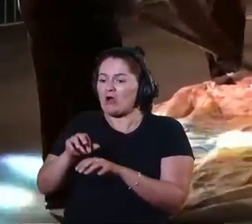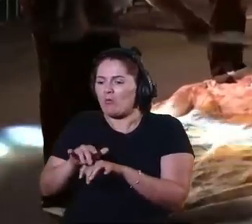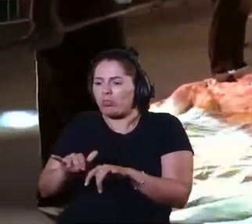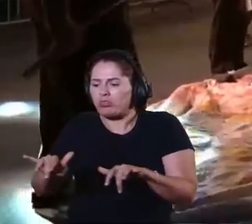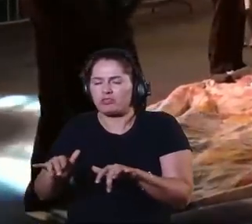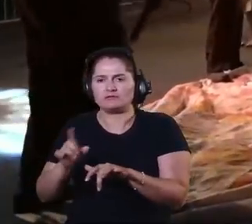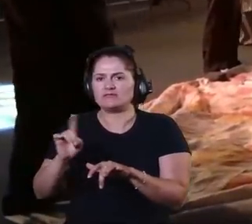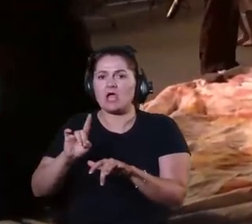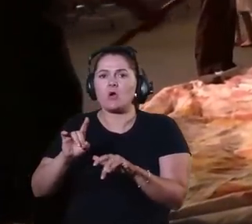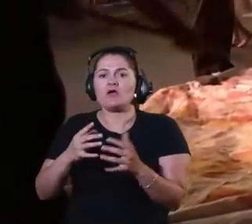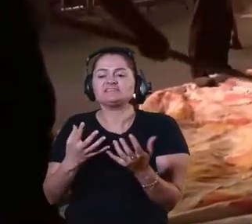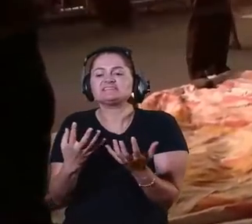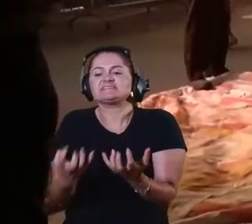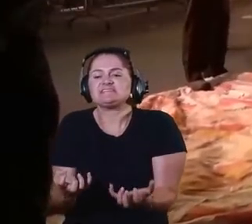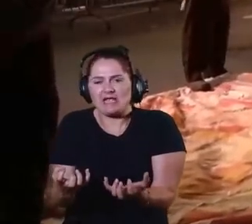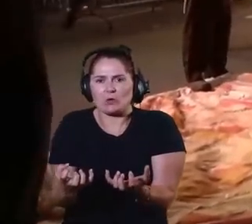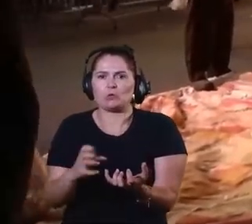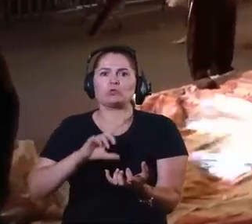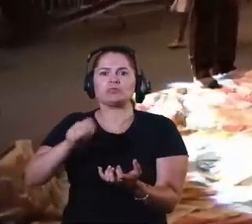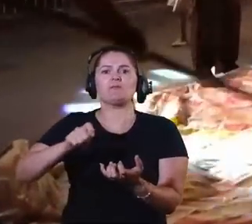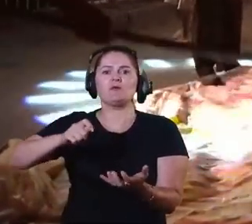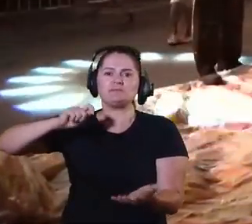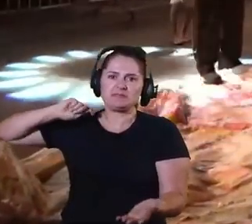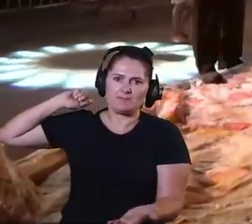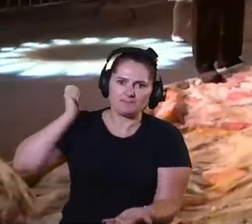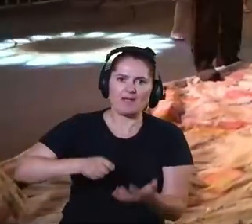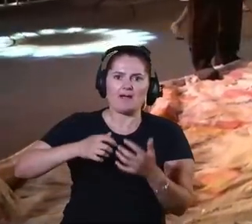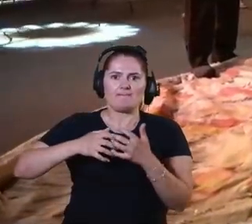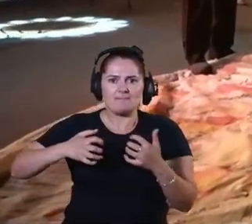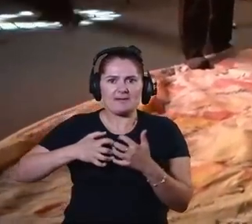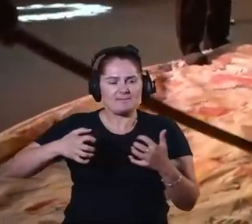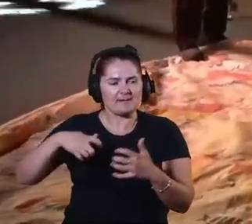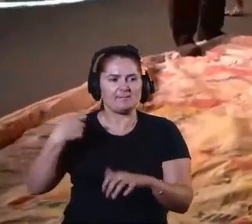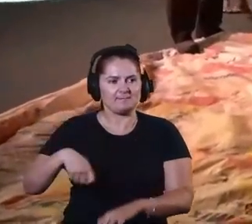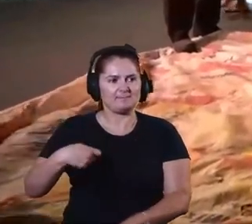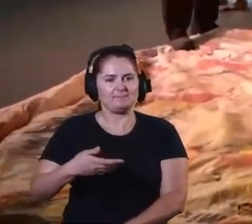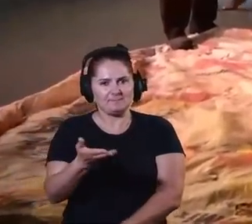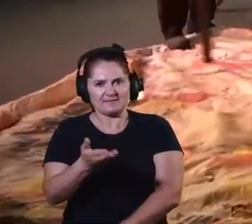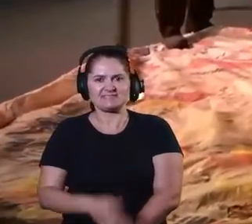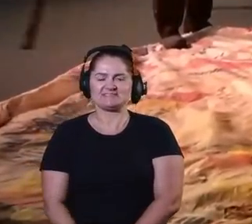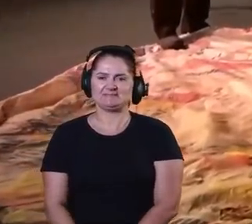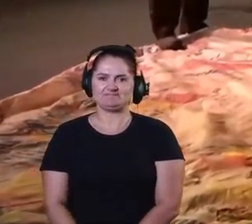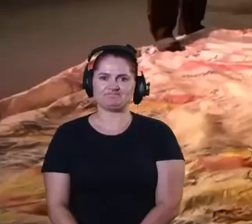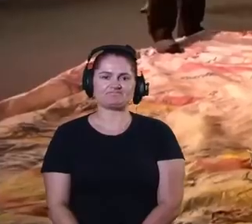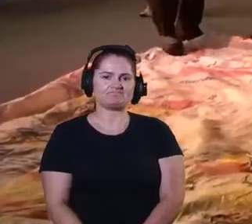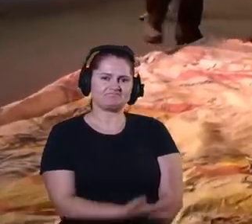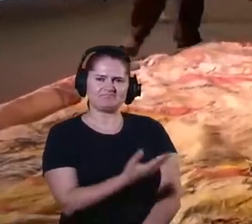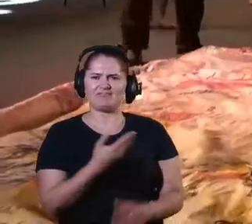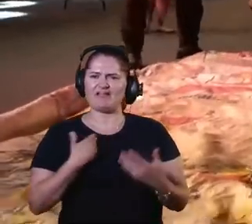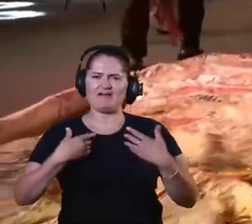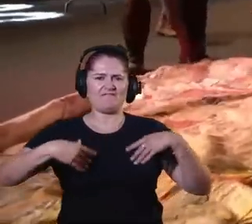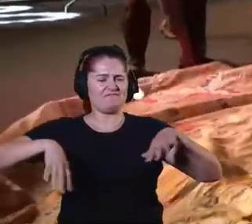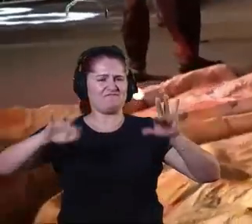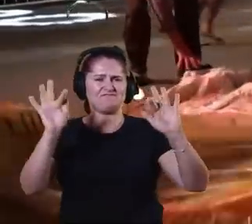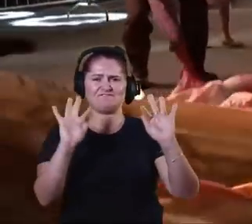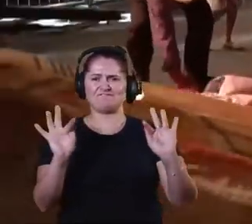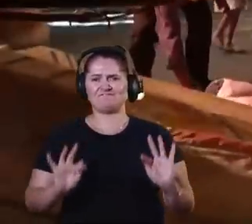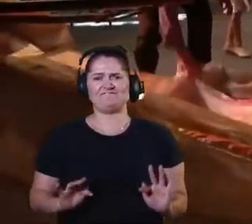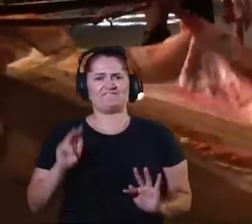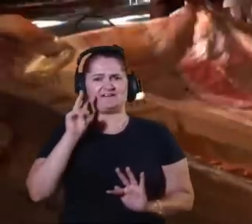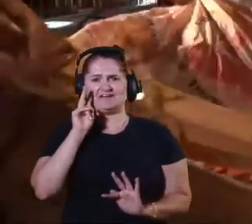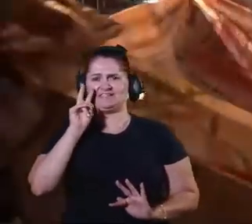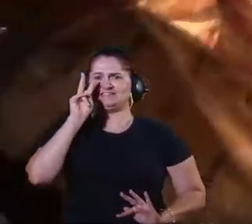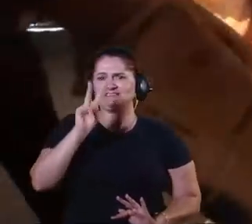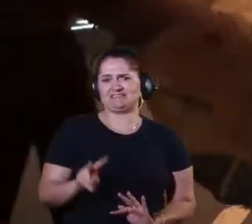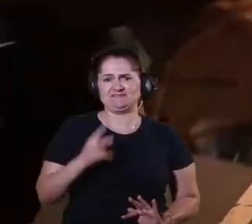e era malhado assim, com o manguá, né. Thales? Pois não, Luciane. Fico muito feliz de ver essa cena, porque eu tenho um avô de